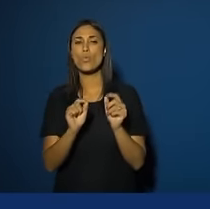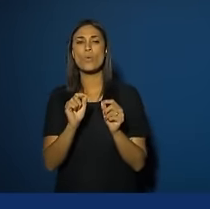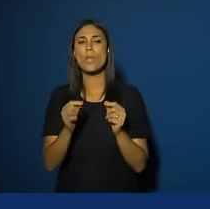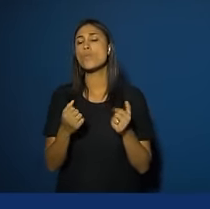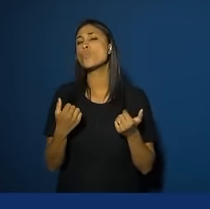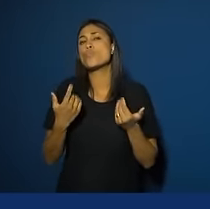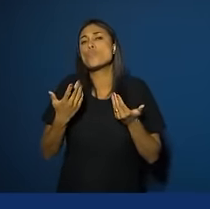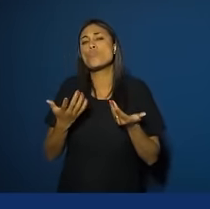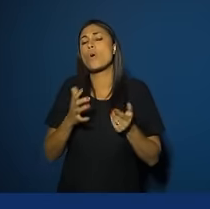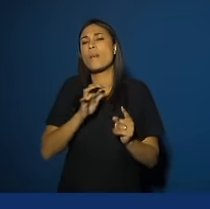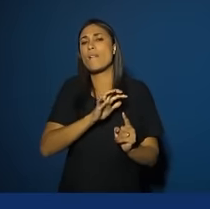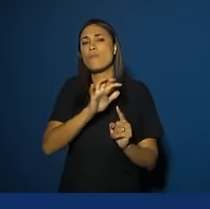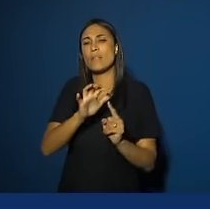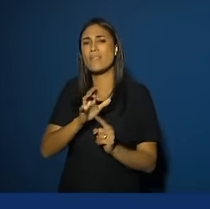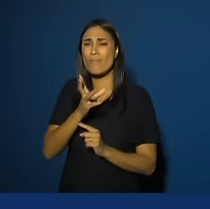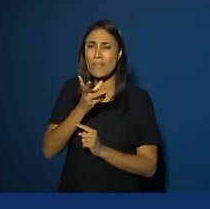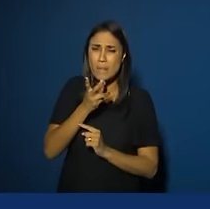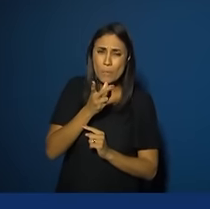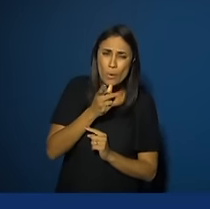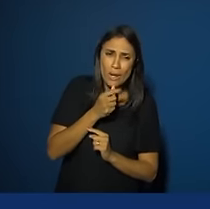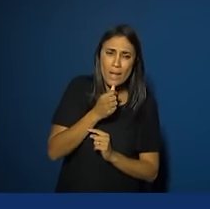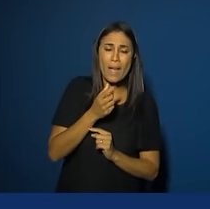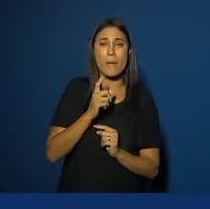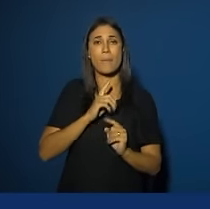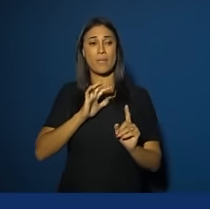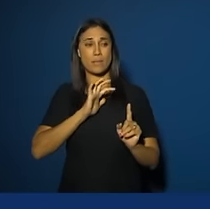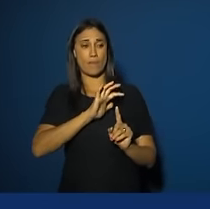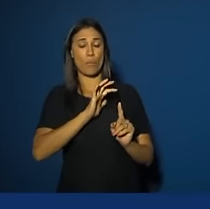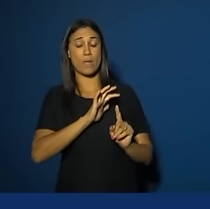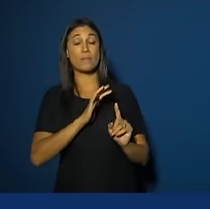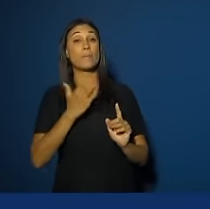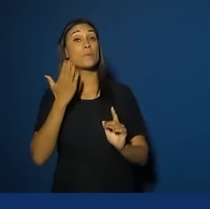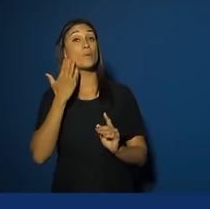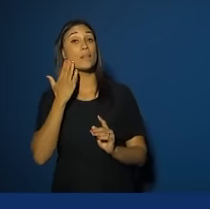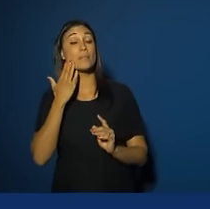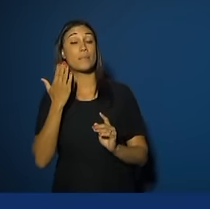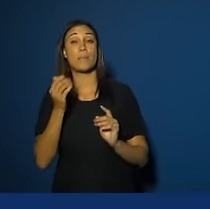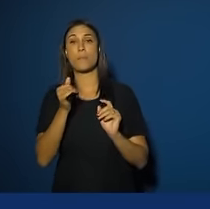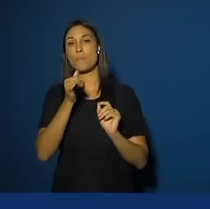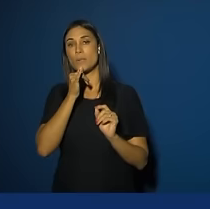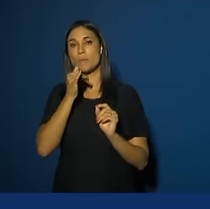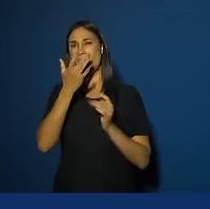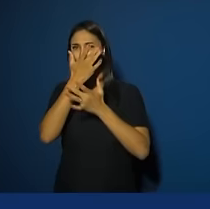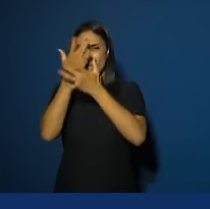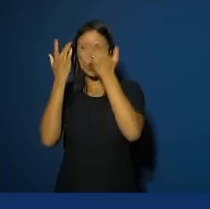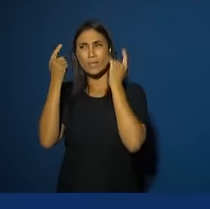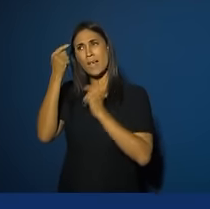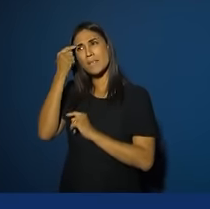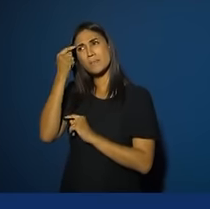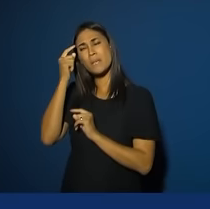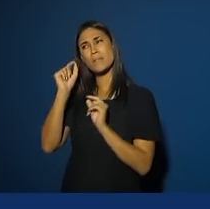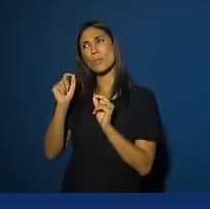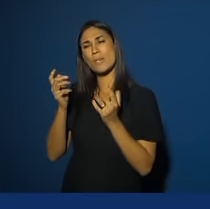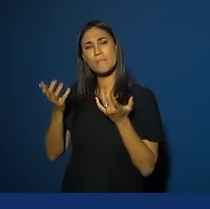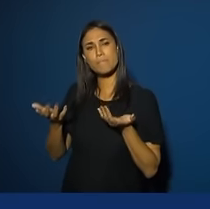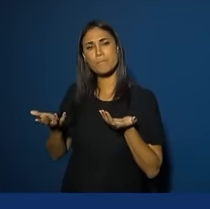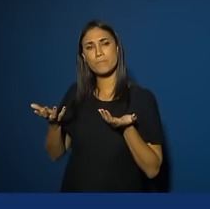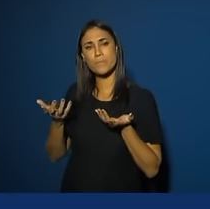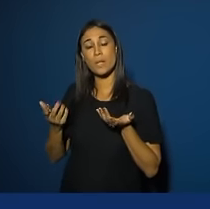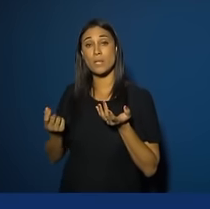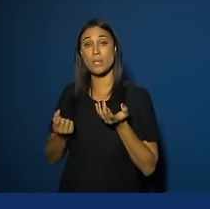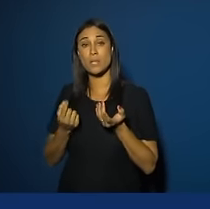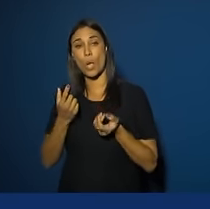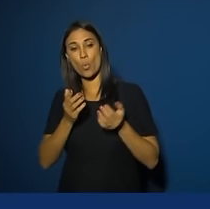fundo, qual que é o impacto? A gente vai demorar muito a ver esse impacto. Eu queria saber, acho que na cabeça das pessoas, isso em